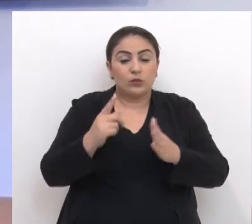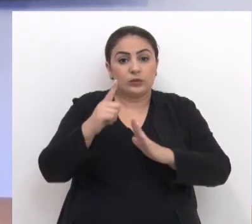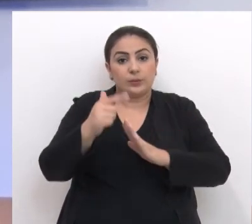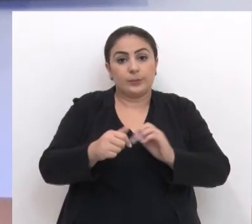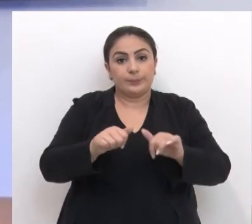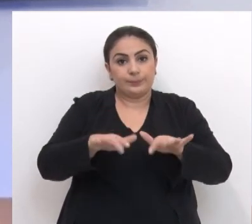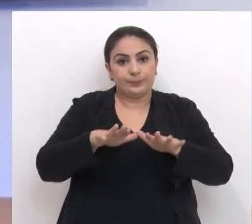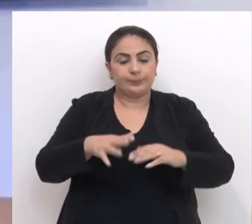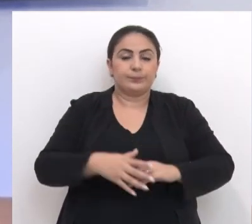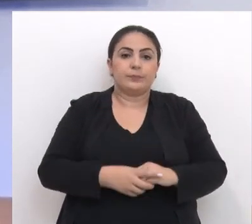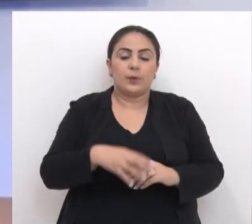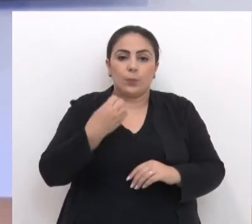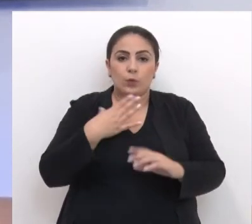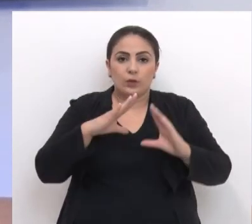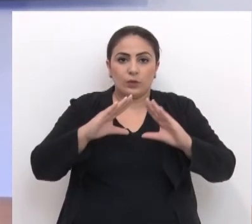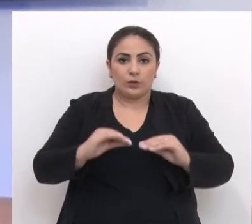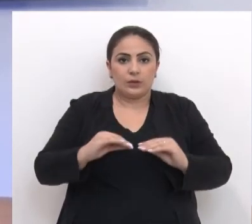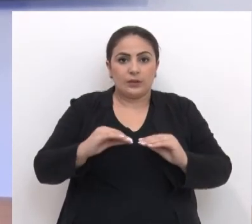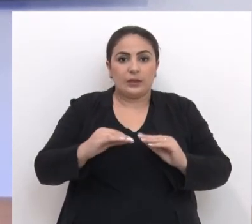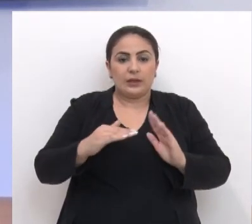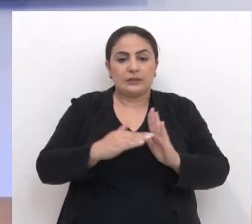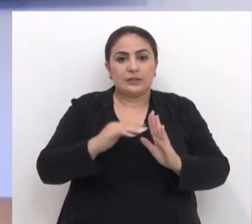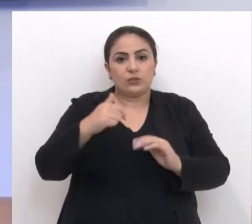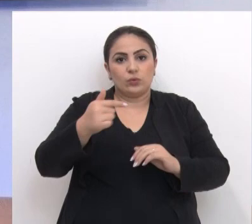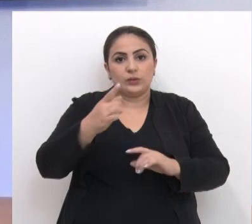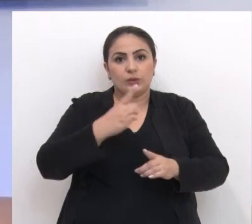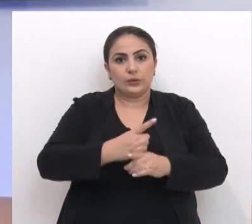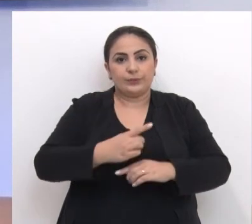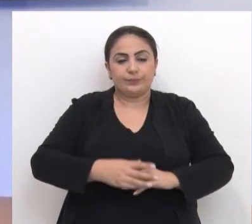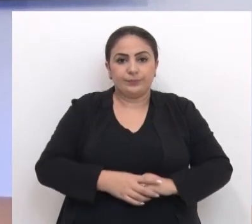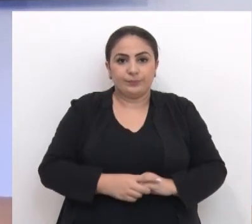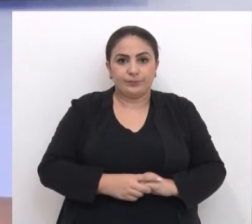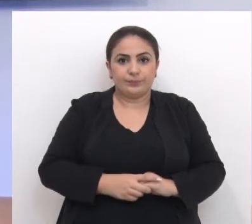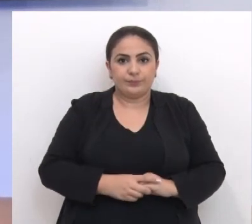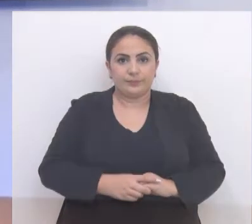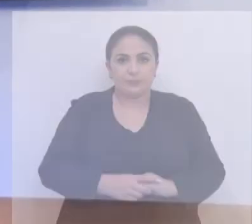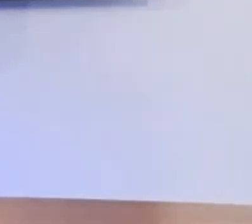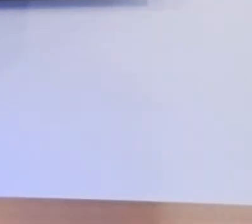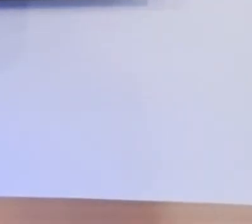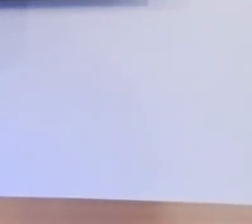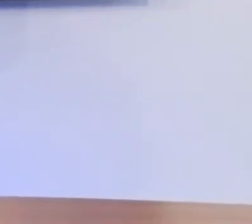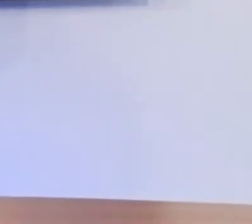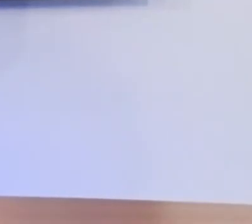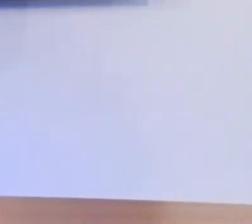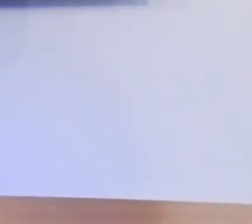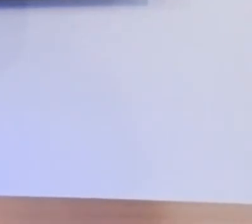logo após a sessão plenária. Uma boa noite e até a nossa próxima edição.